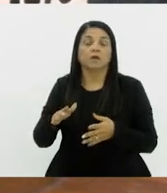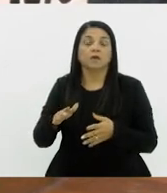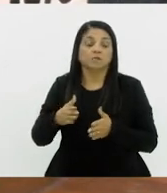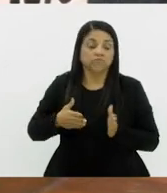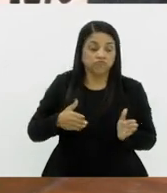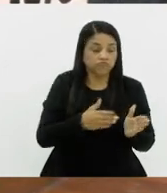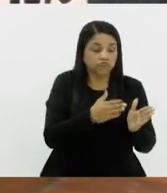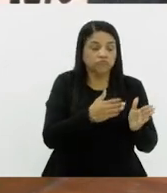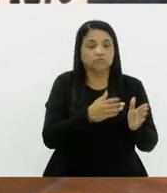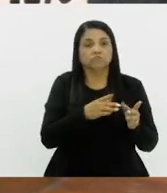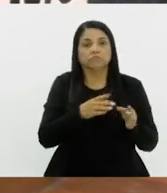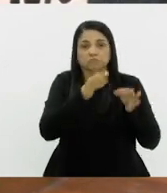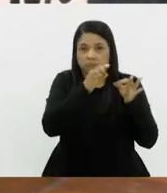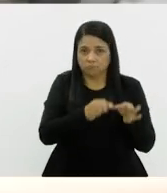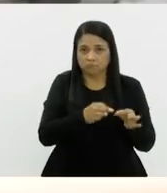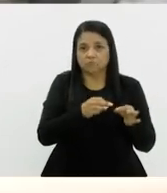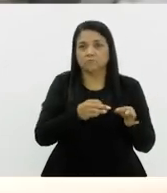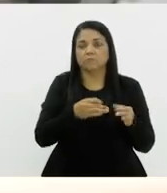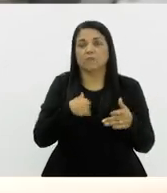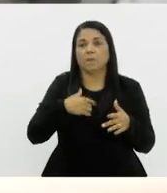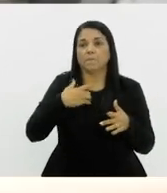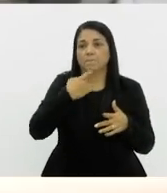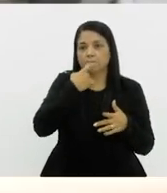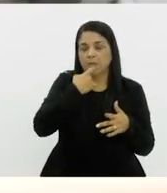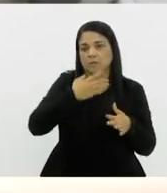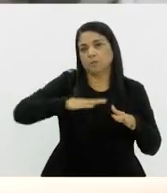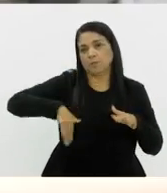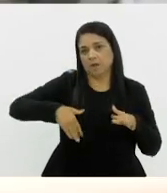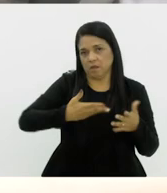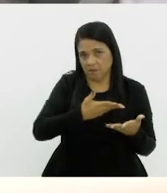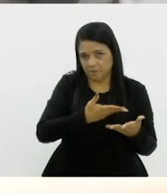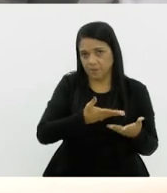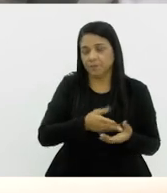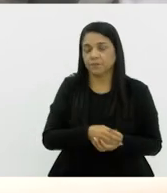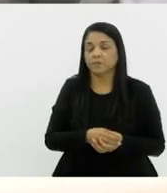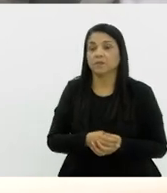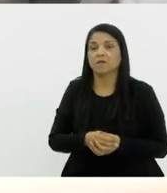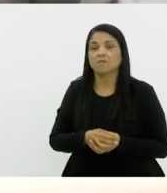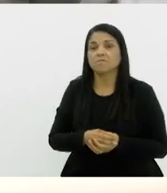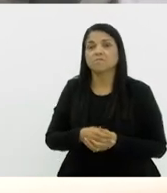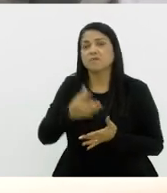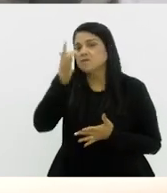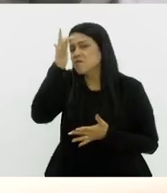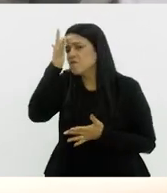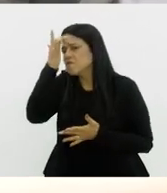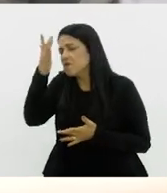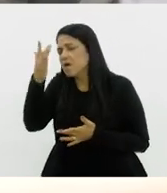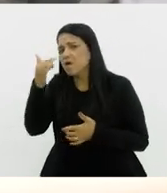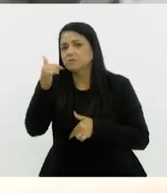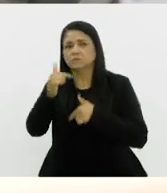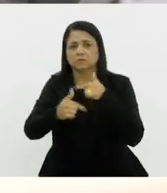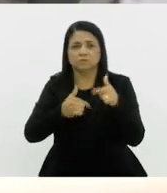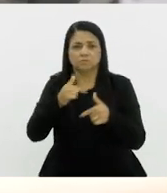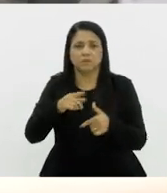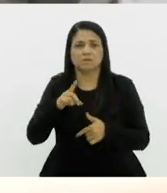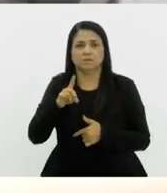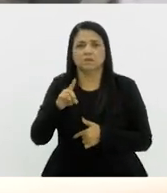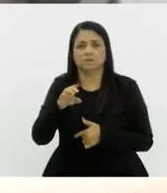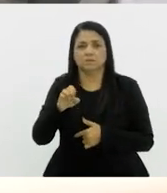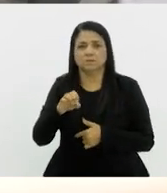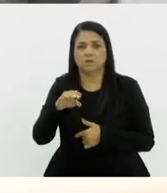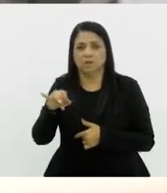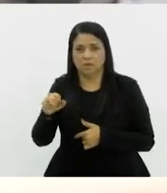por acolá. Se isso avançar por aí, eu acho que é mais fácil o trabalho do DSEA e de todos nós,